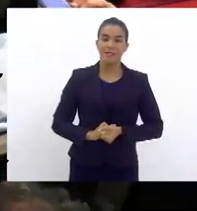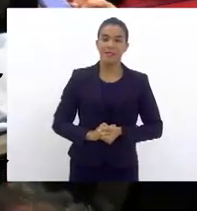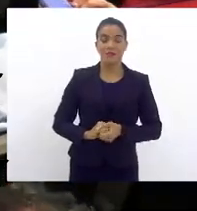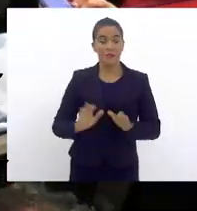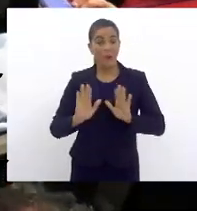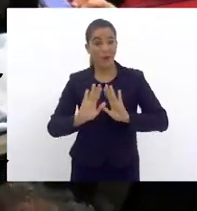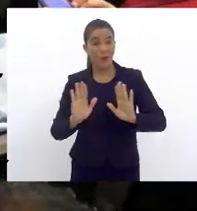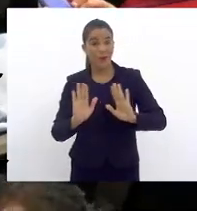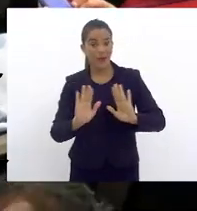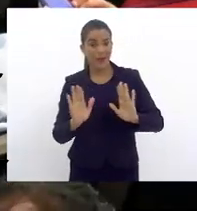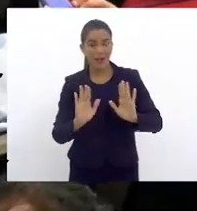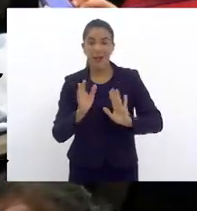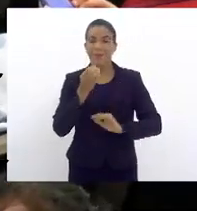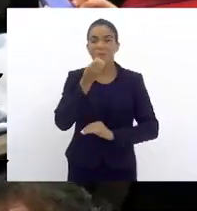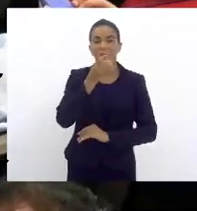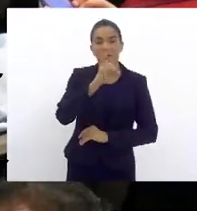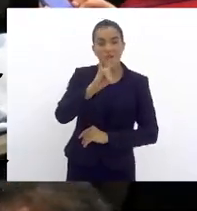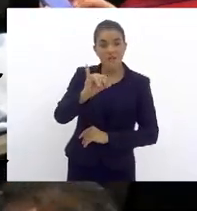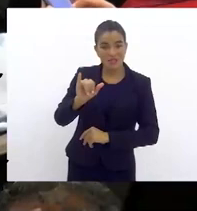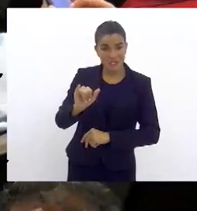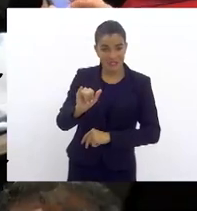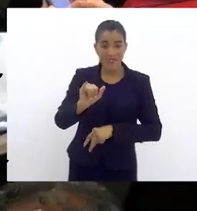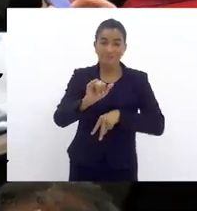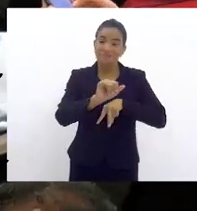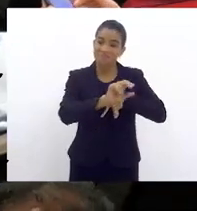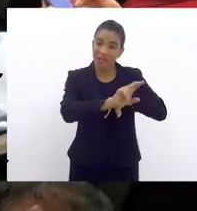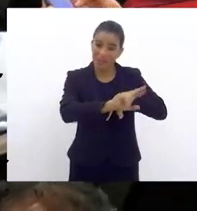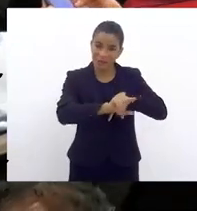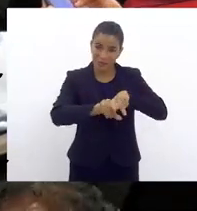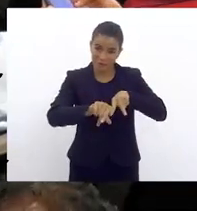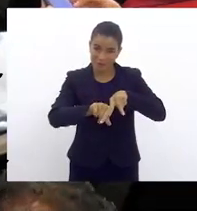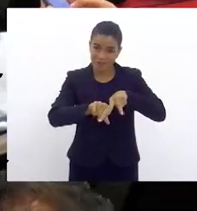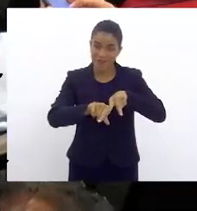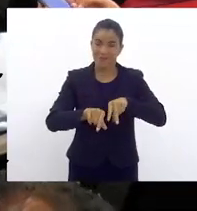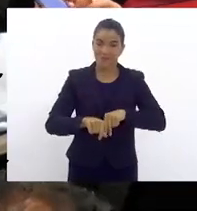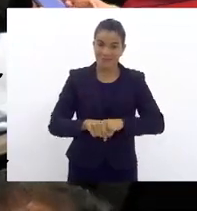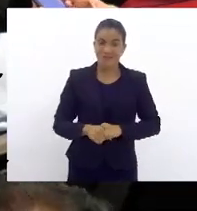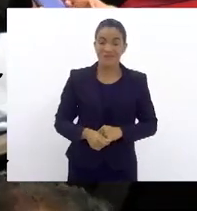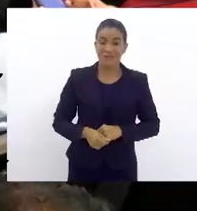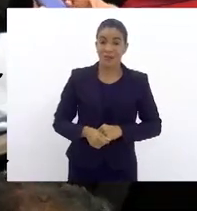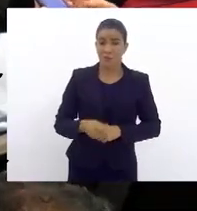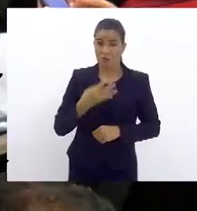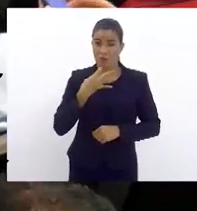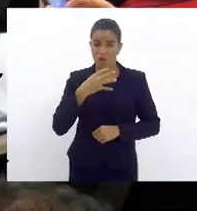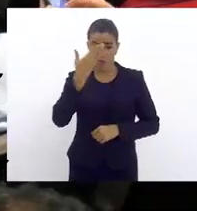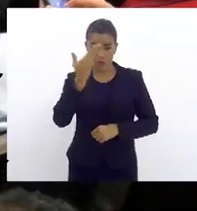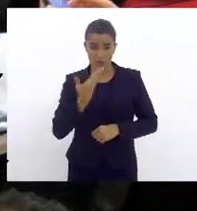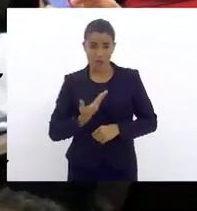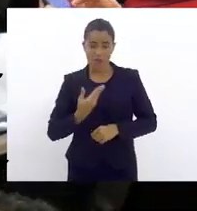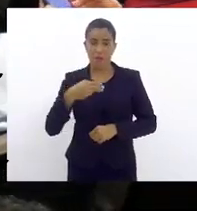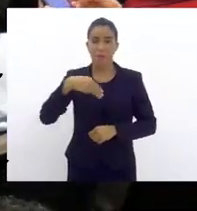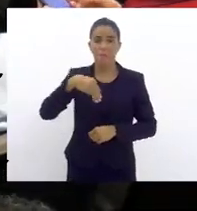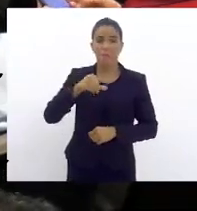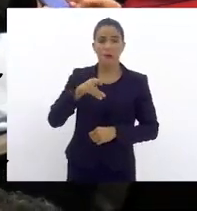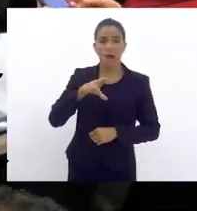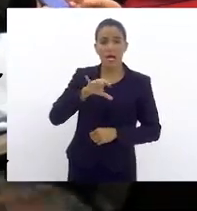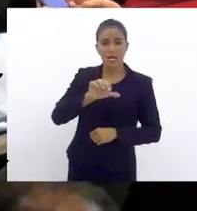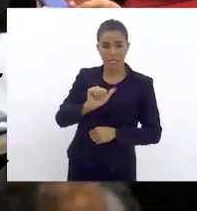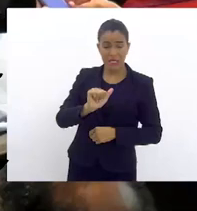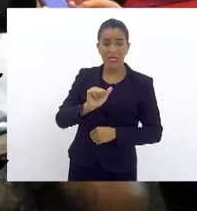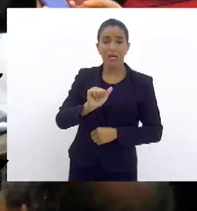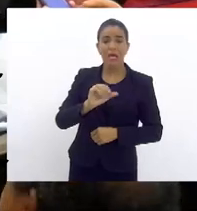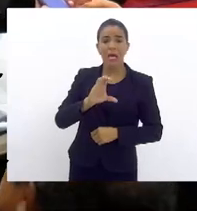Olá bom dia a todas e todos é para quem não me conhece eu sou Maria Carmem de Sá sou